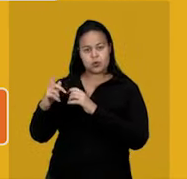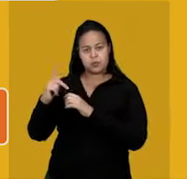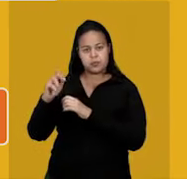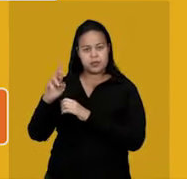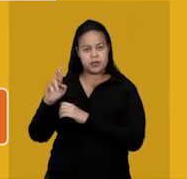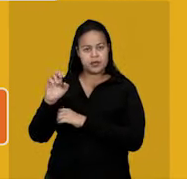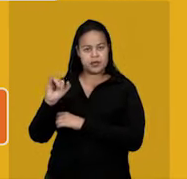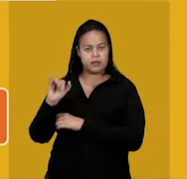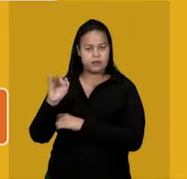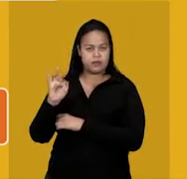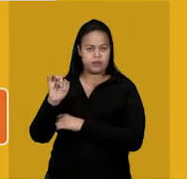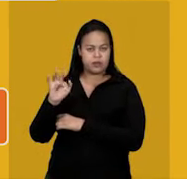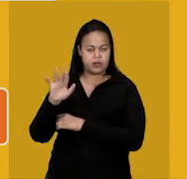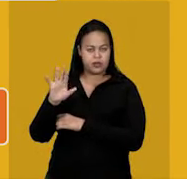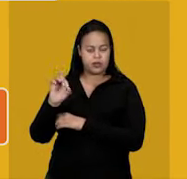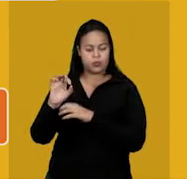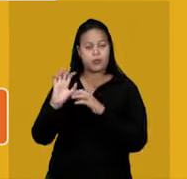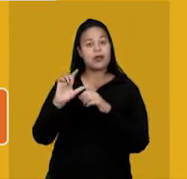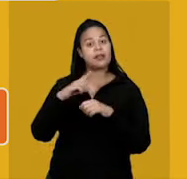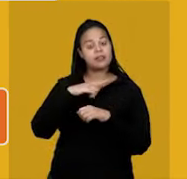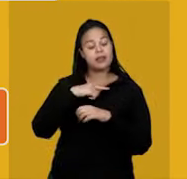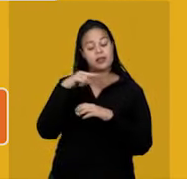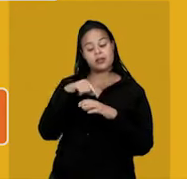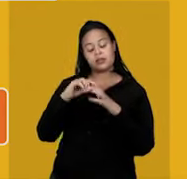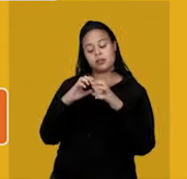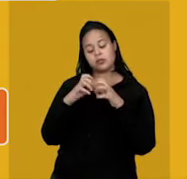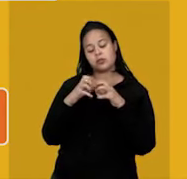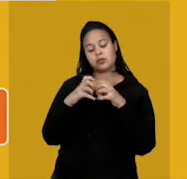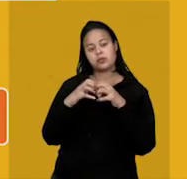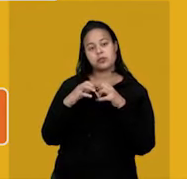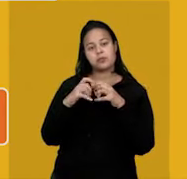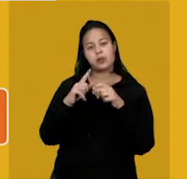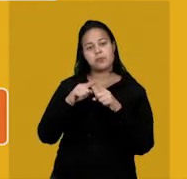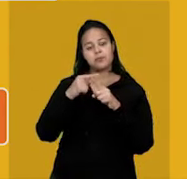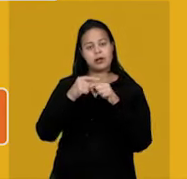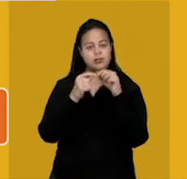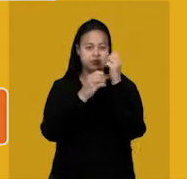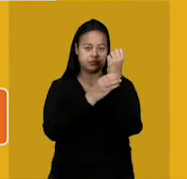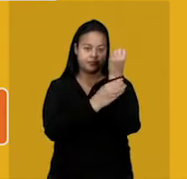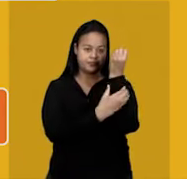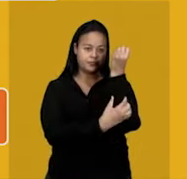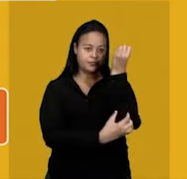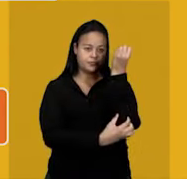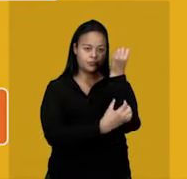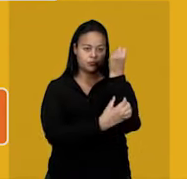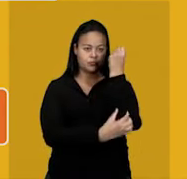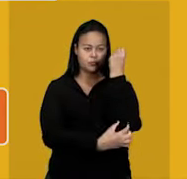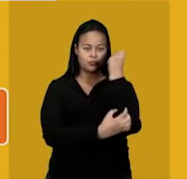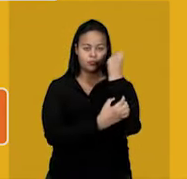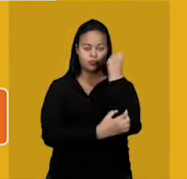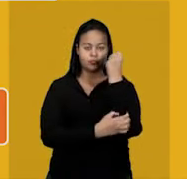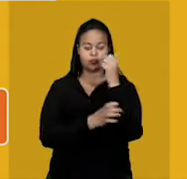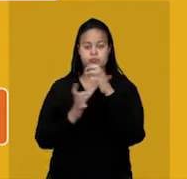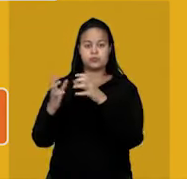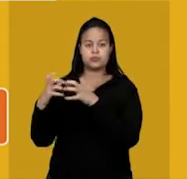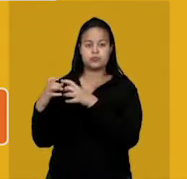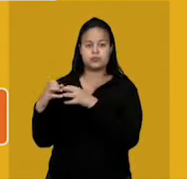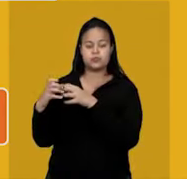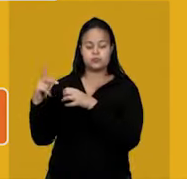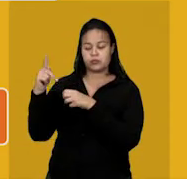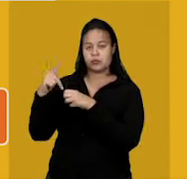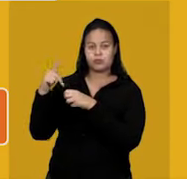temos o encéfalo e a medula espinhal. No sistema nervoso periférico,